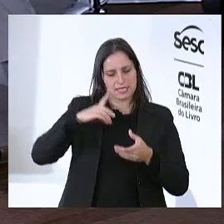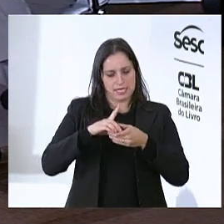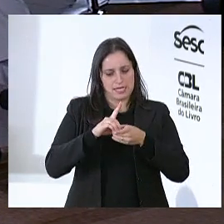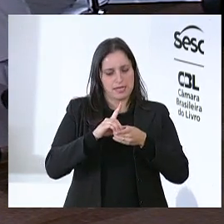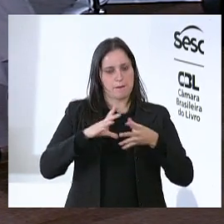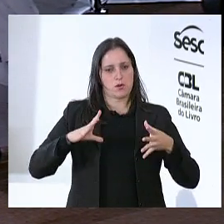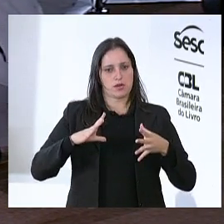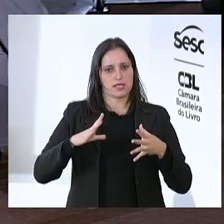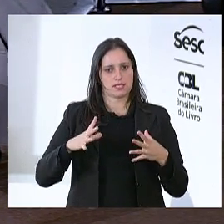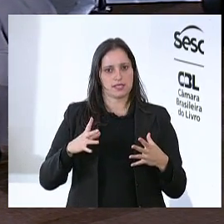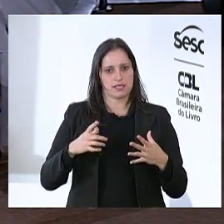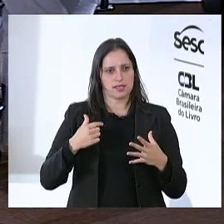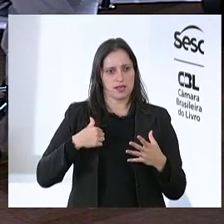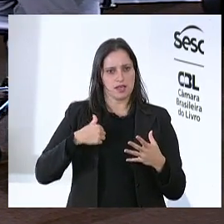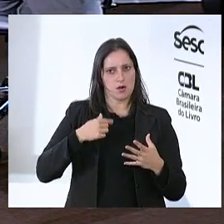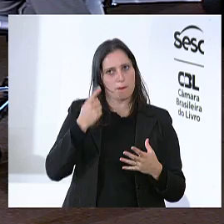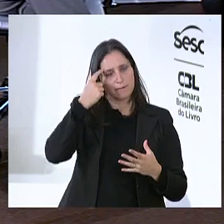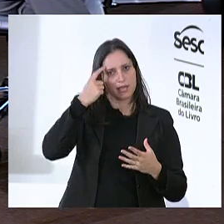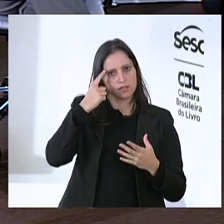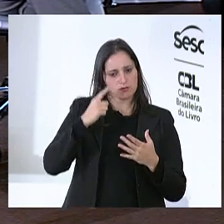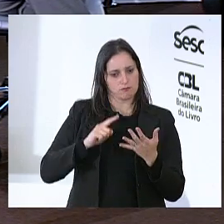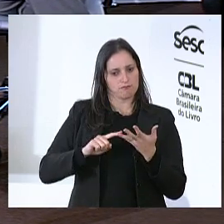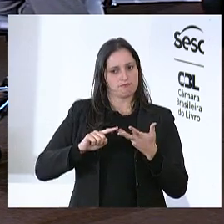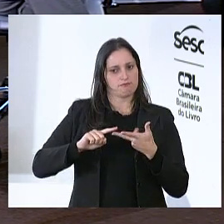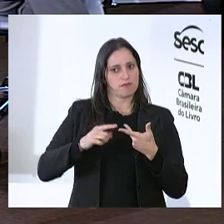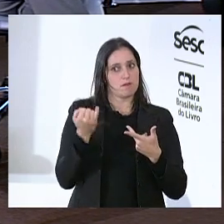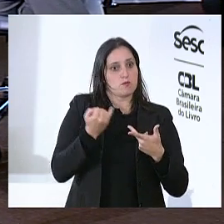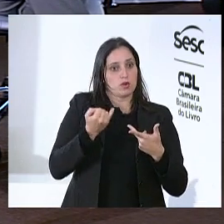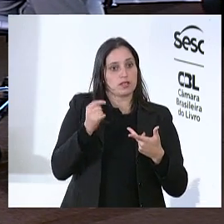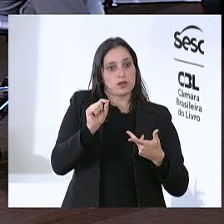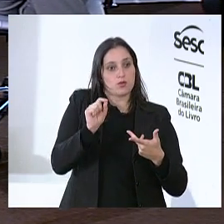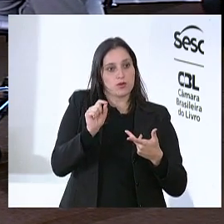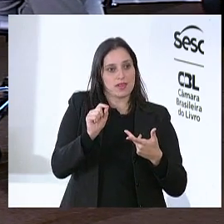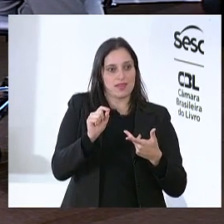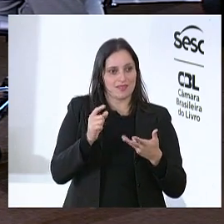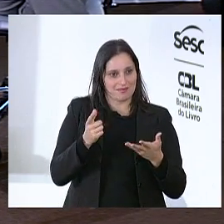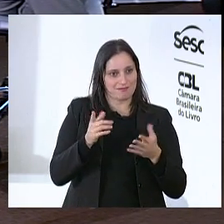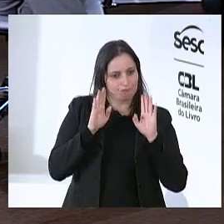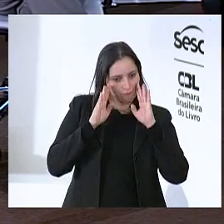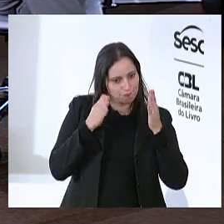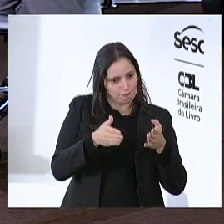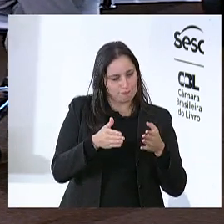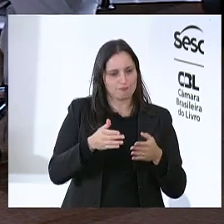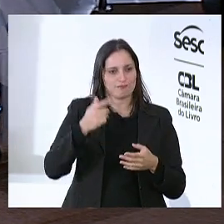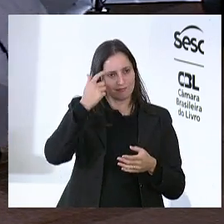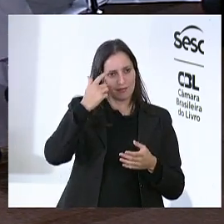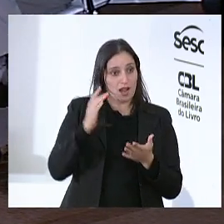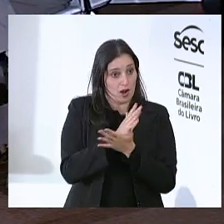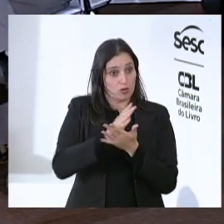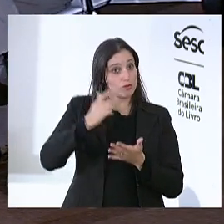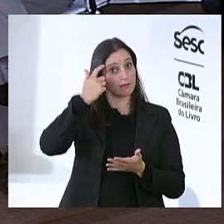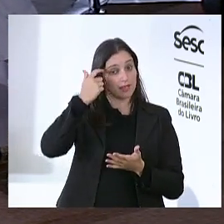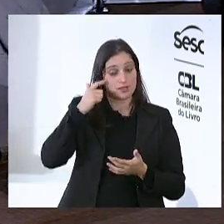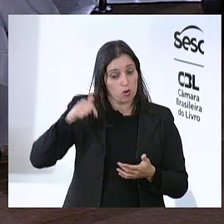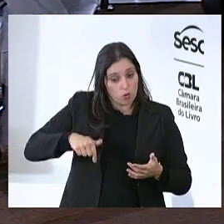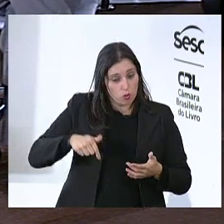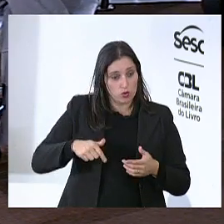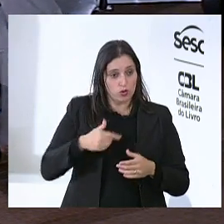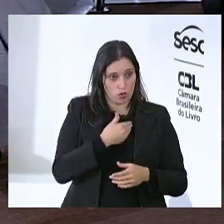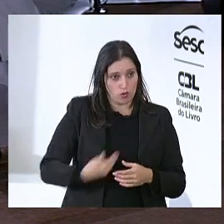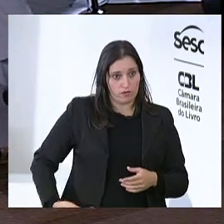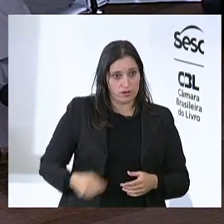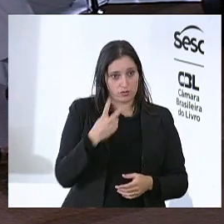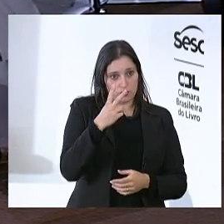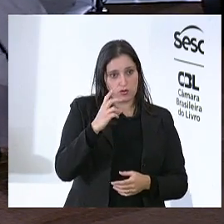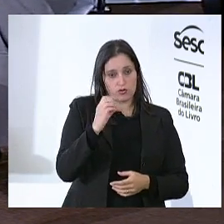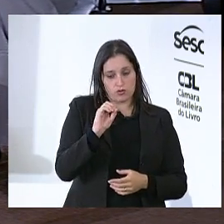valores fundacionais. Não pode embarcar em tudo é ditadura, ditadura da Dilma, ditadura... Uma coisa é você saber criticar o sistema político, que é